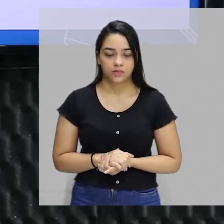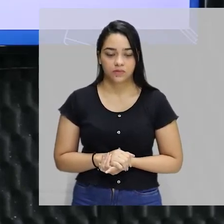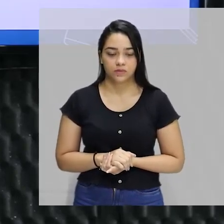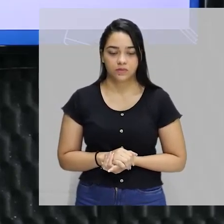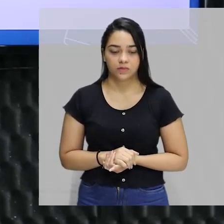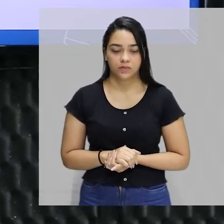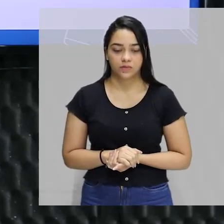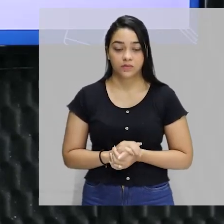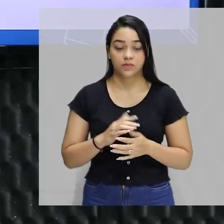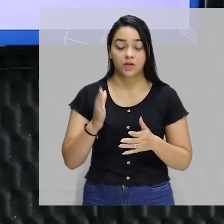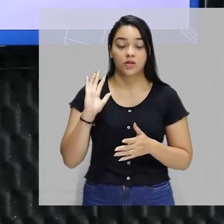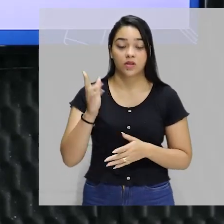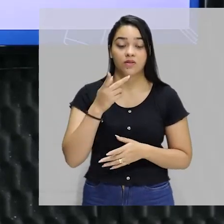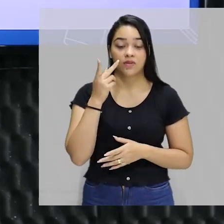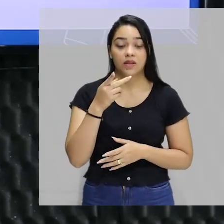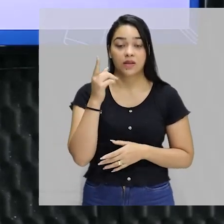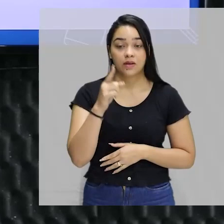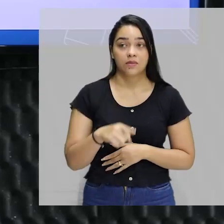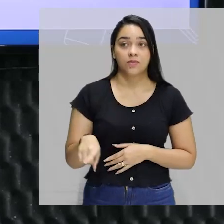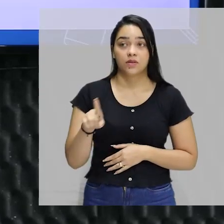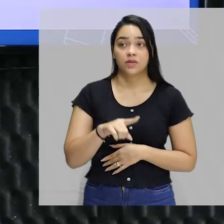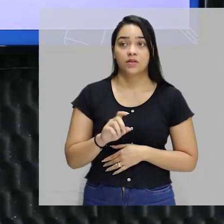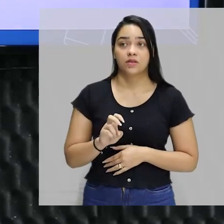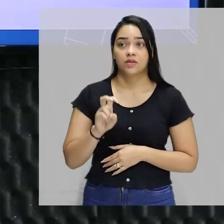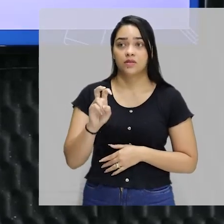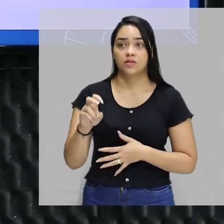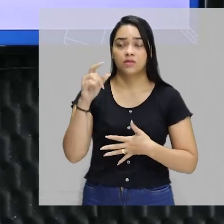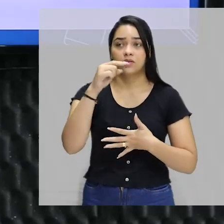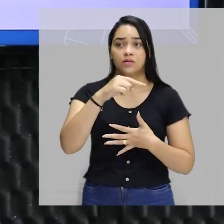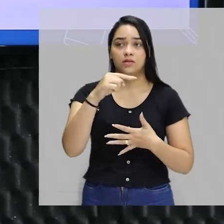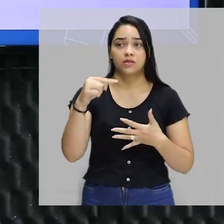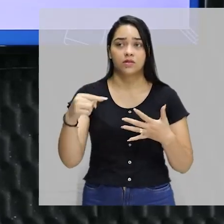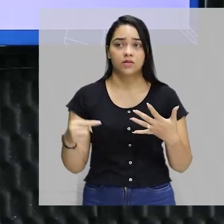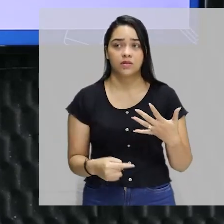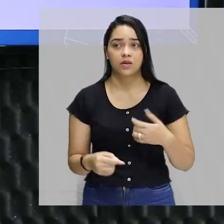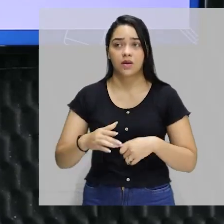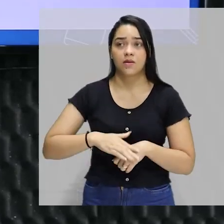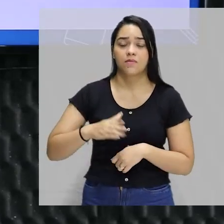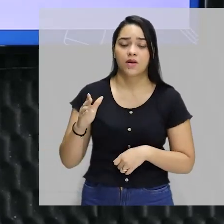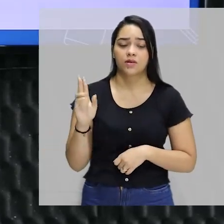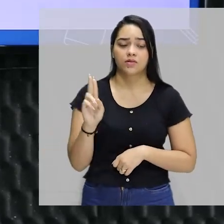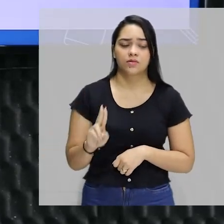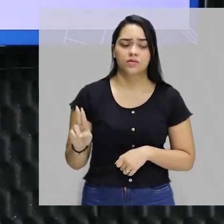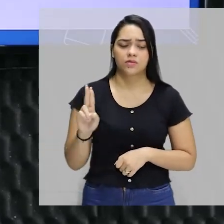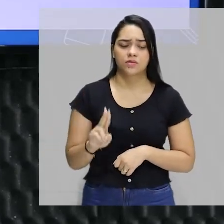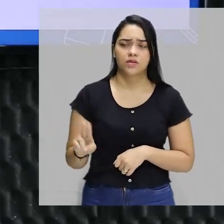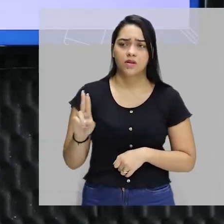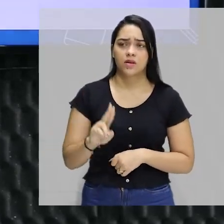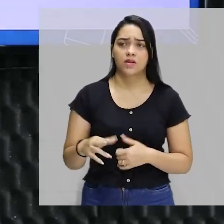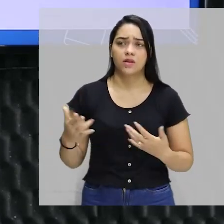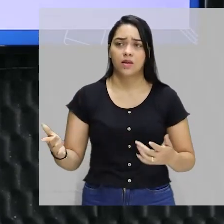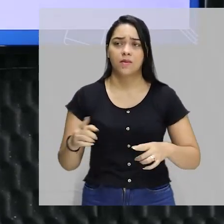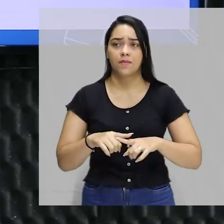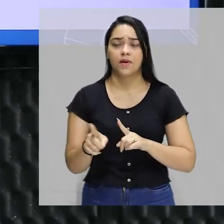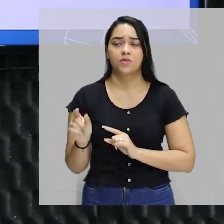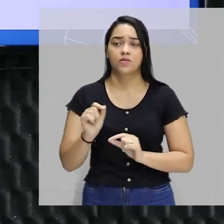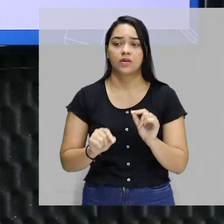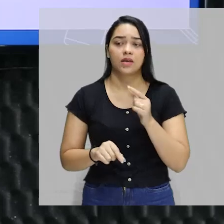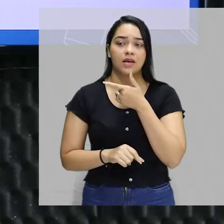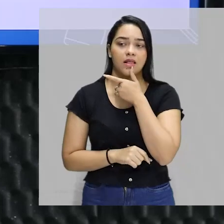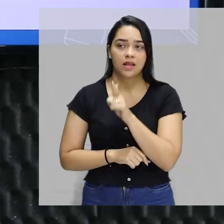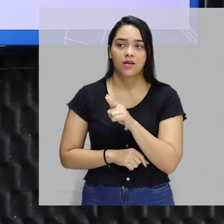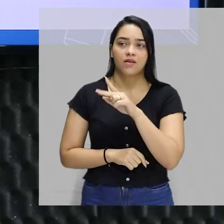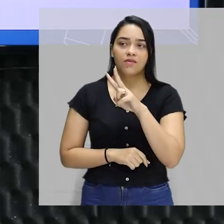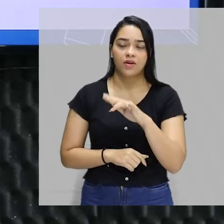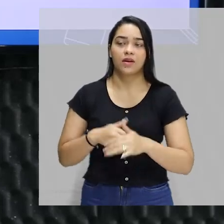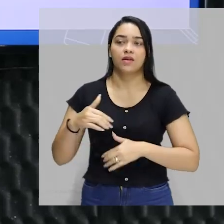novos elementos. Como eu falei para vocês, né? Aquelas 5 categorias são as mais utilizadas. Mas à medida que a língua